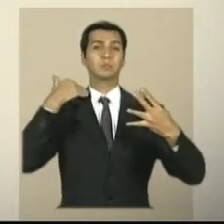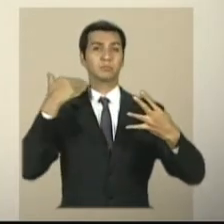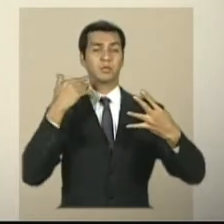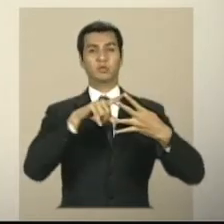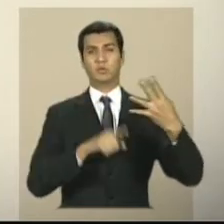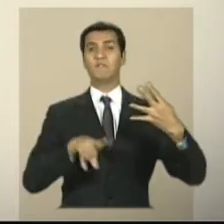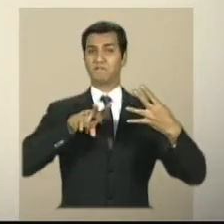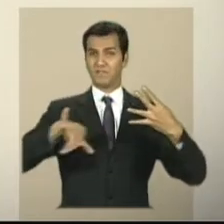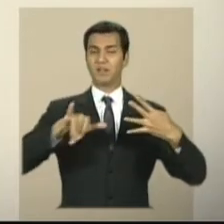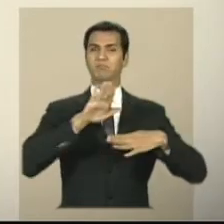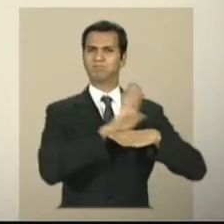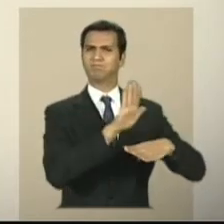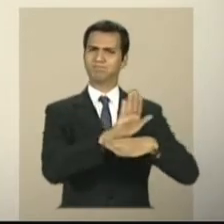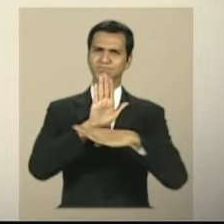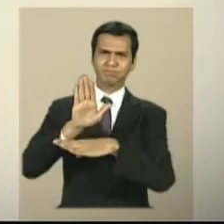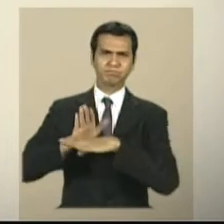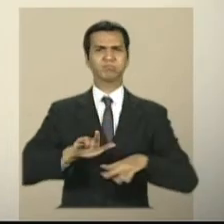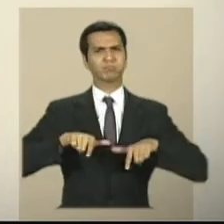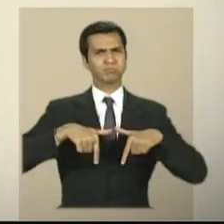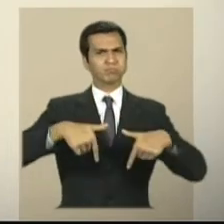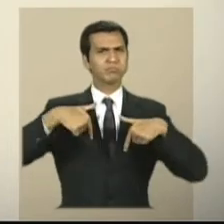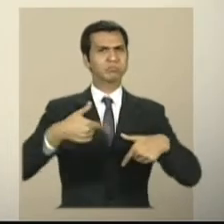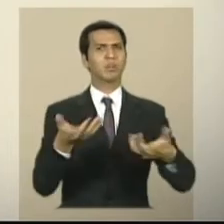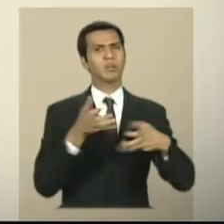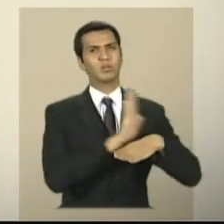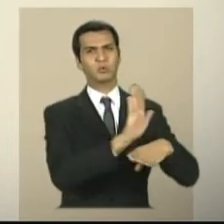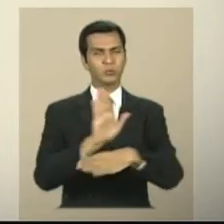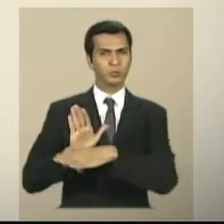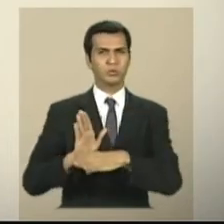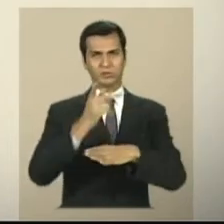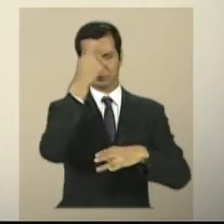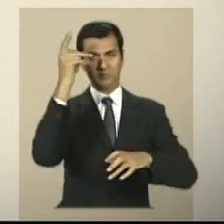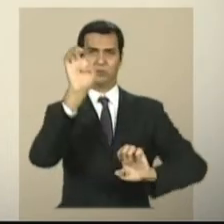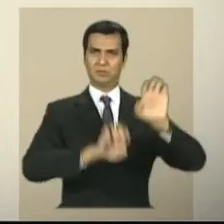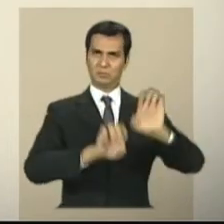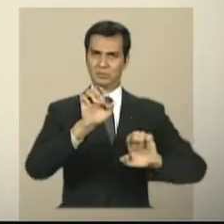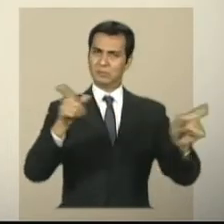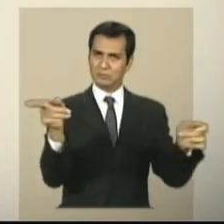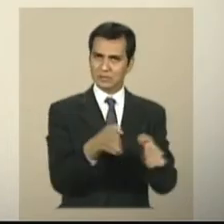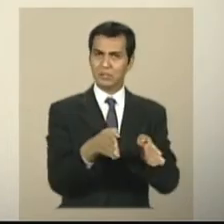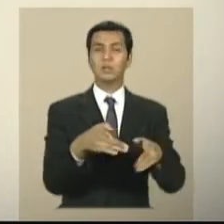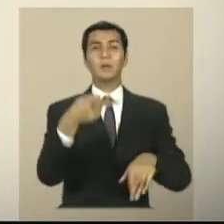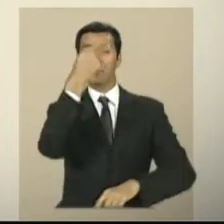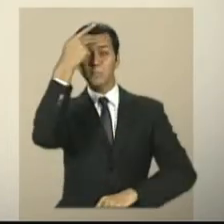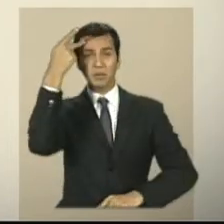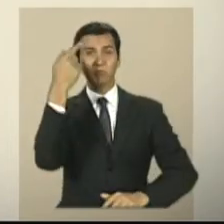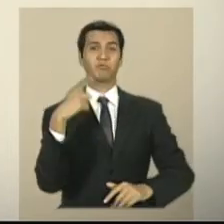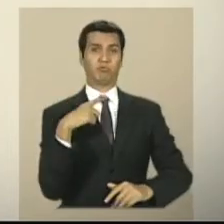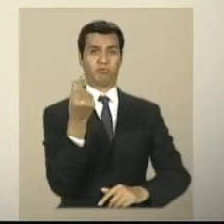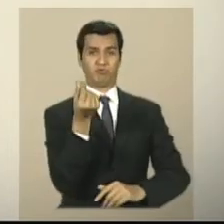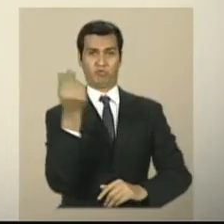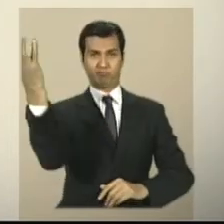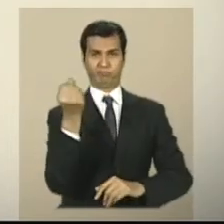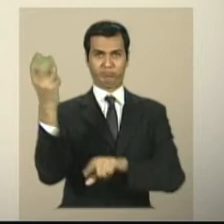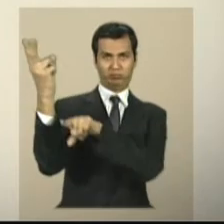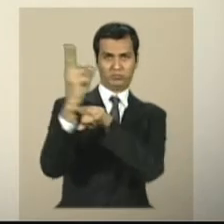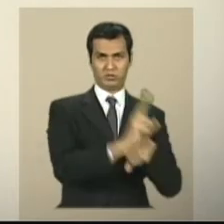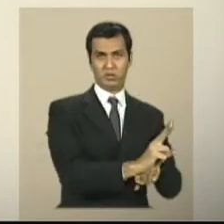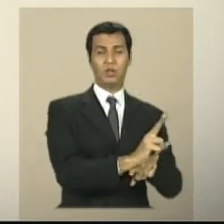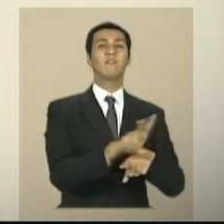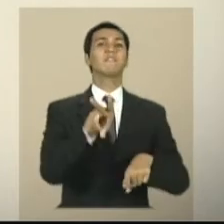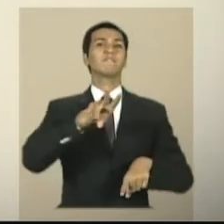dedicar e muito o atendimento dos pequenos empreendedores a pessoa que fizeram um empréstimo ela vai